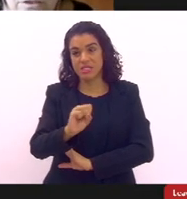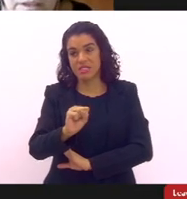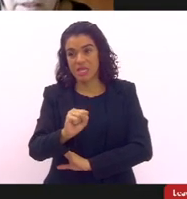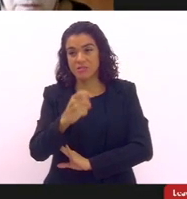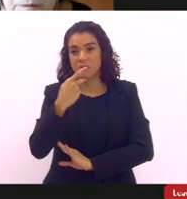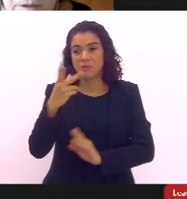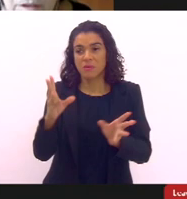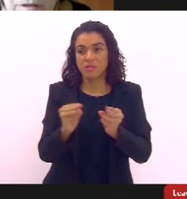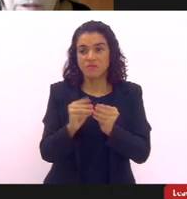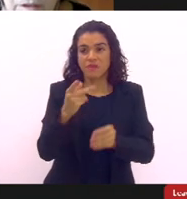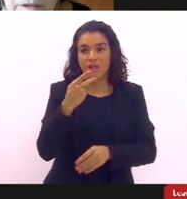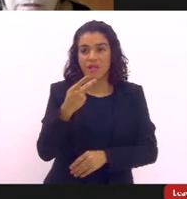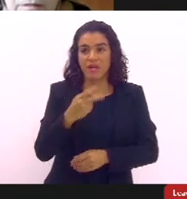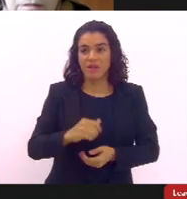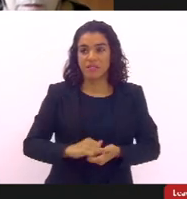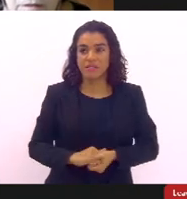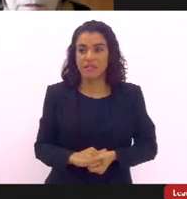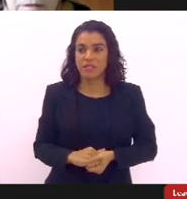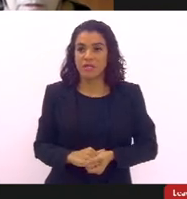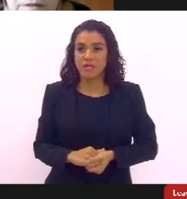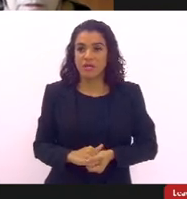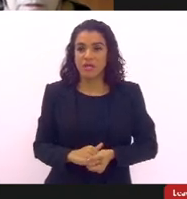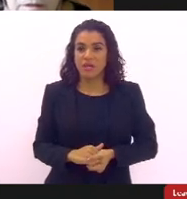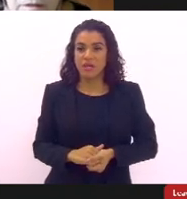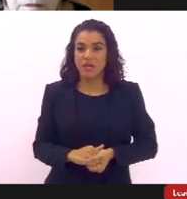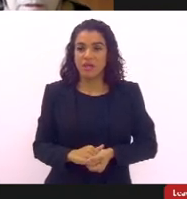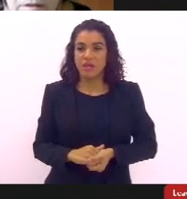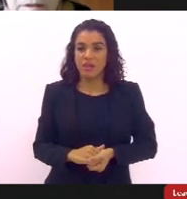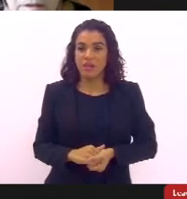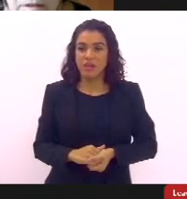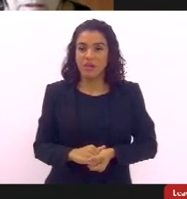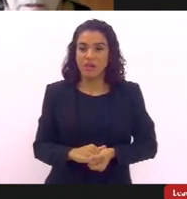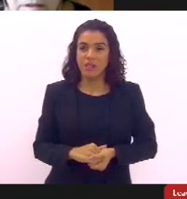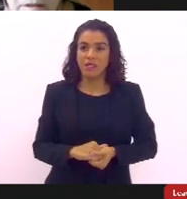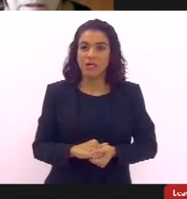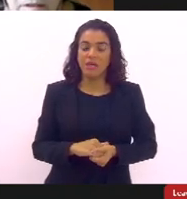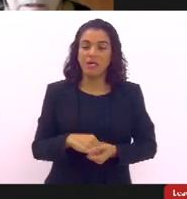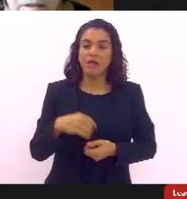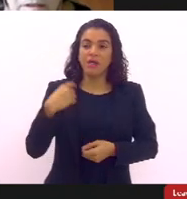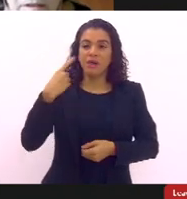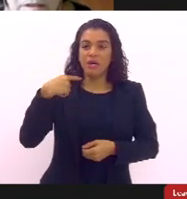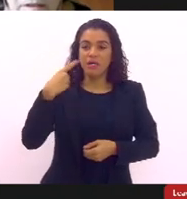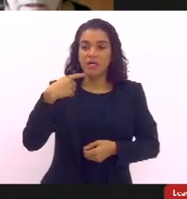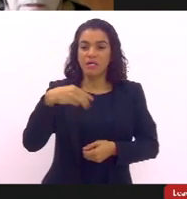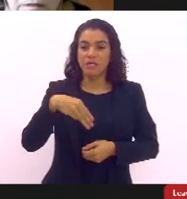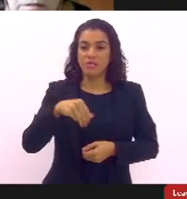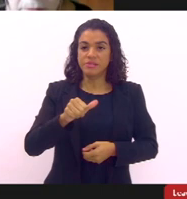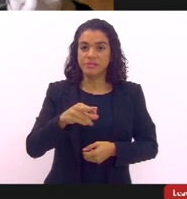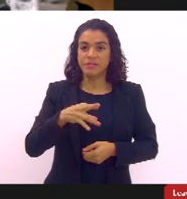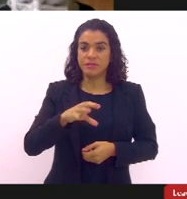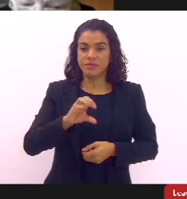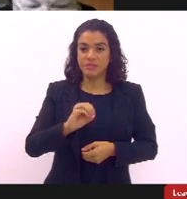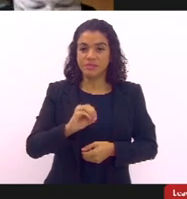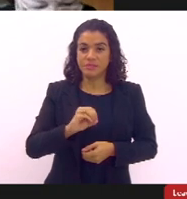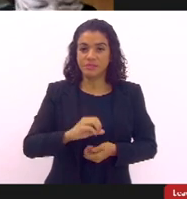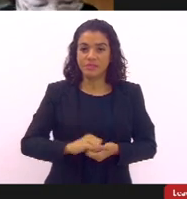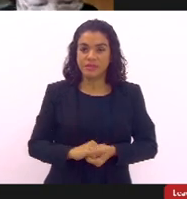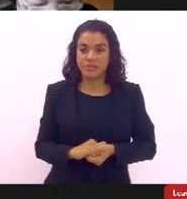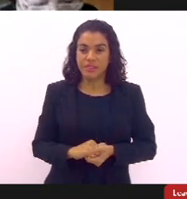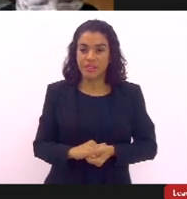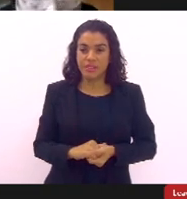falar um pouco melhor em relação a isso. Tá. Doutor Mário, vamos nós agora, por favor.